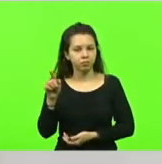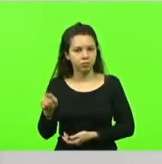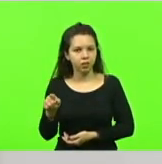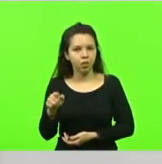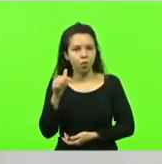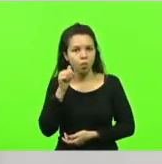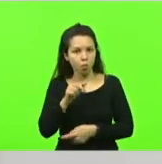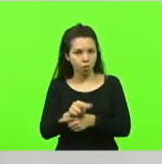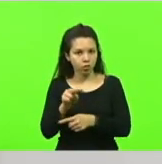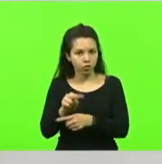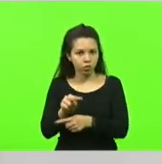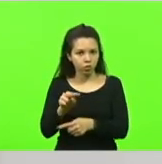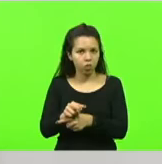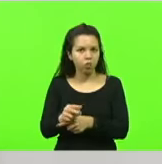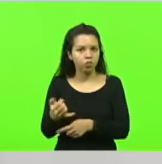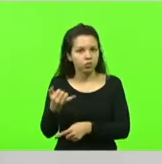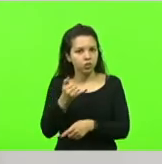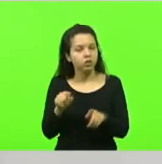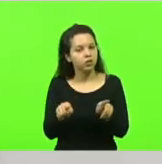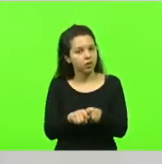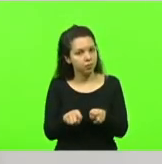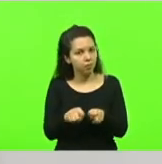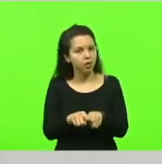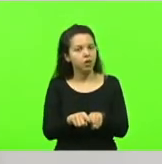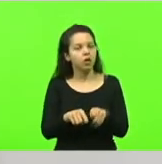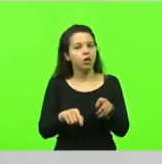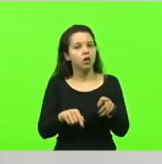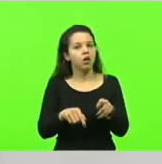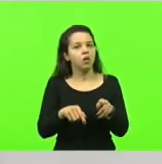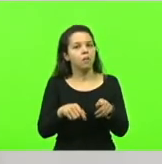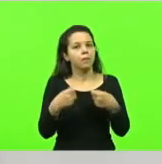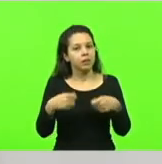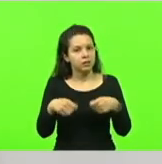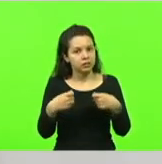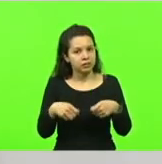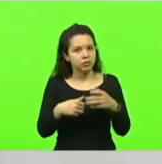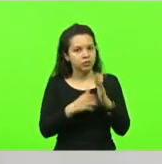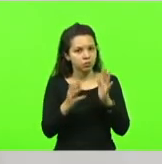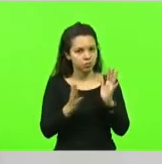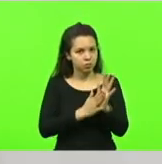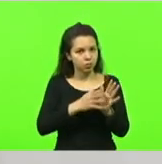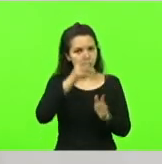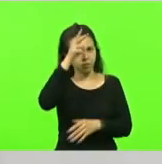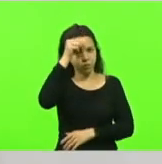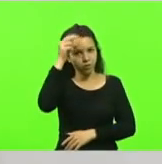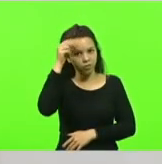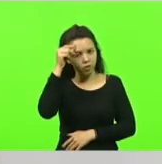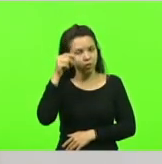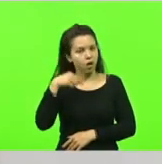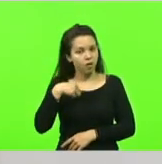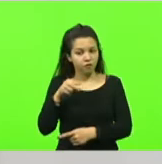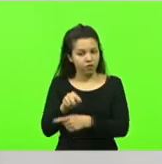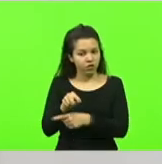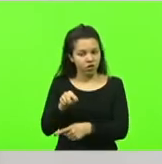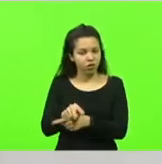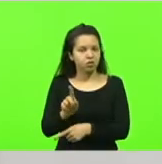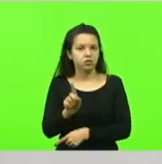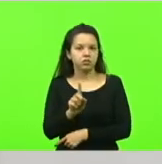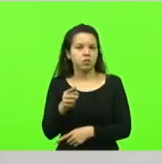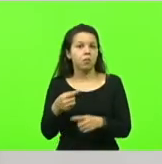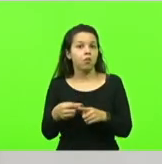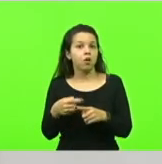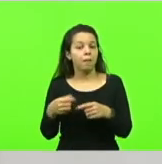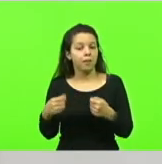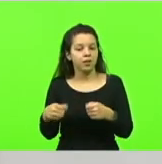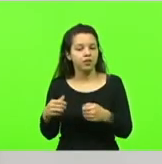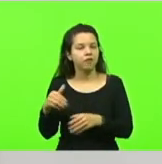tivesse uma punição também ao prefeito, né? Porque ele não pune, ele não fiscaliza, porque ele precisa de voto dos farristas. O